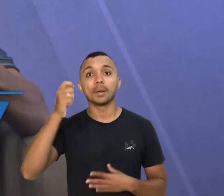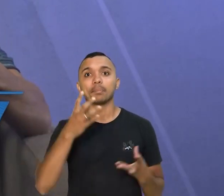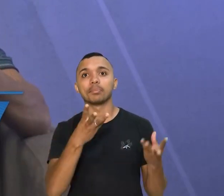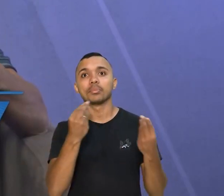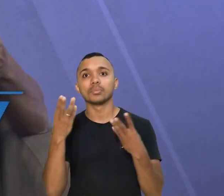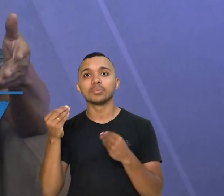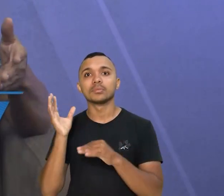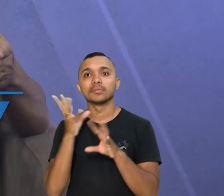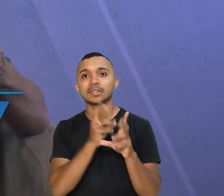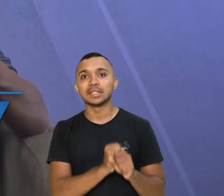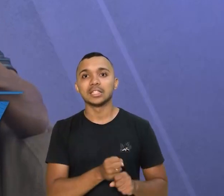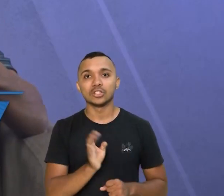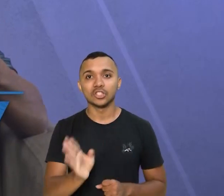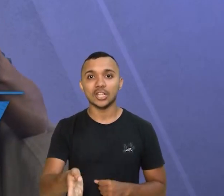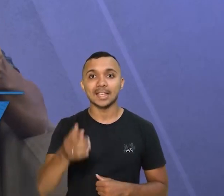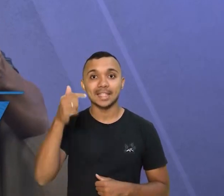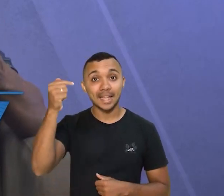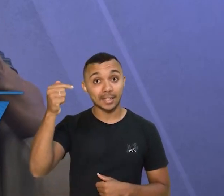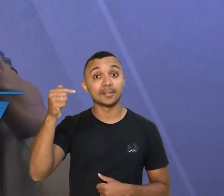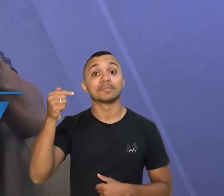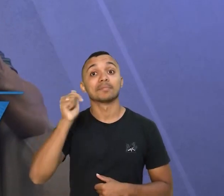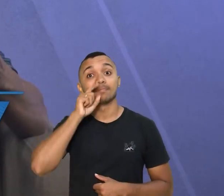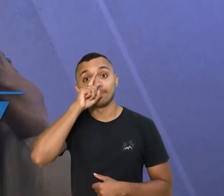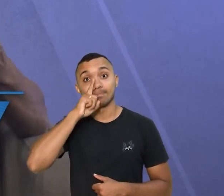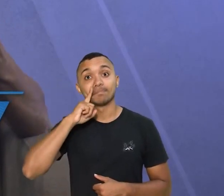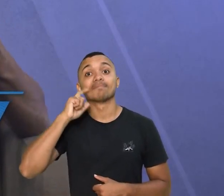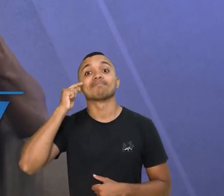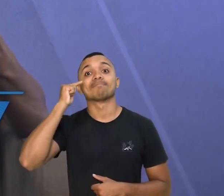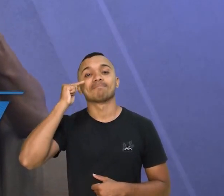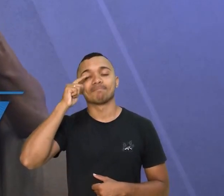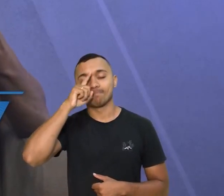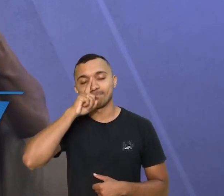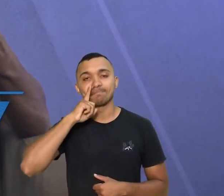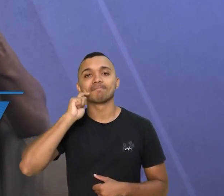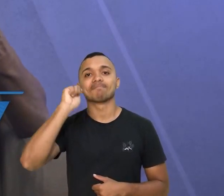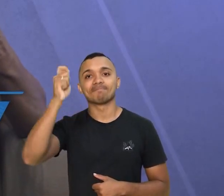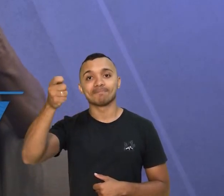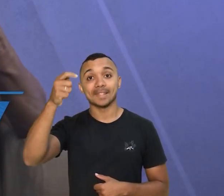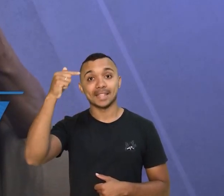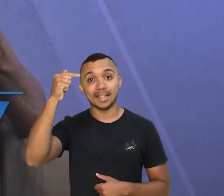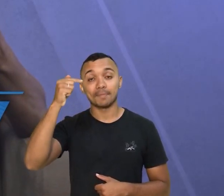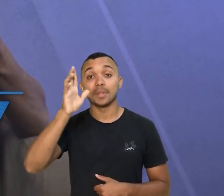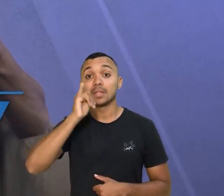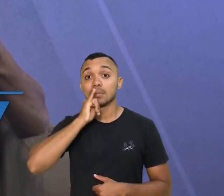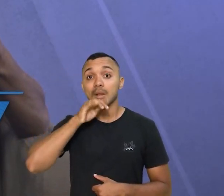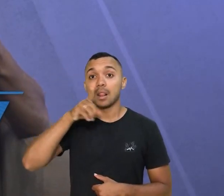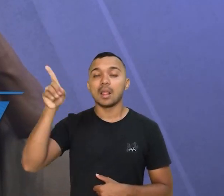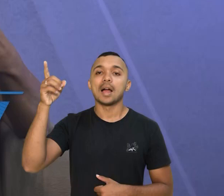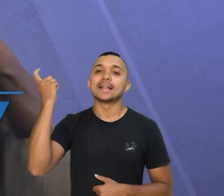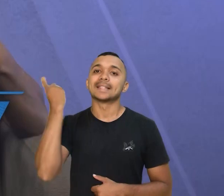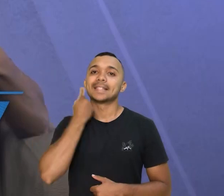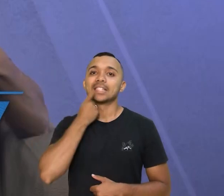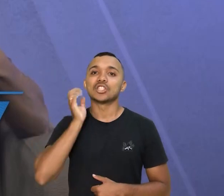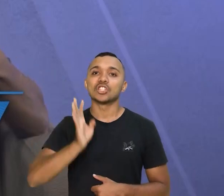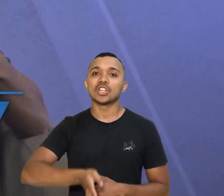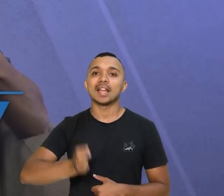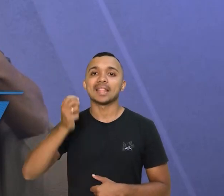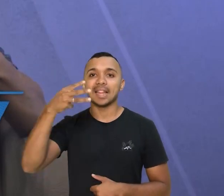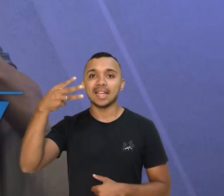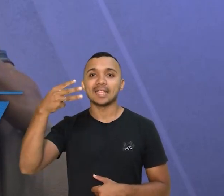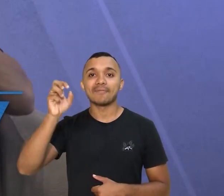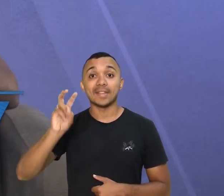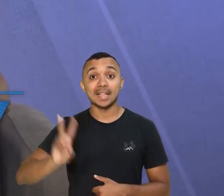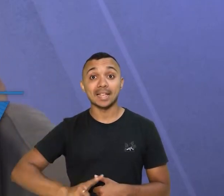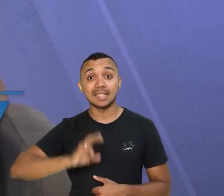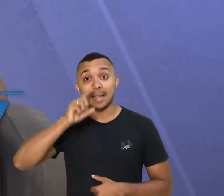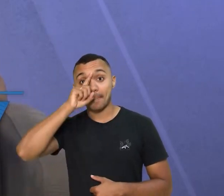função, claro, vários titulares. Em função de... Só no jogo de sexta foram 3 terceiros cartões amarelos e uma expulsão. Que,